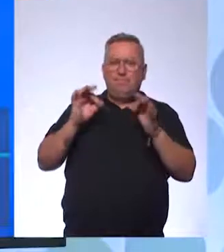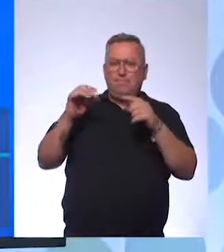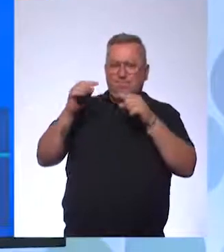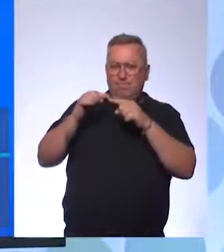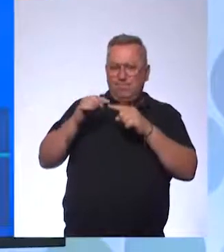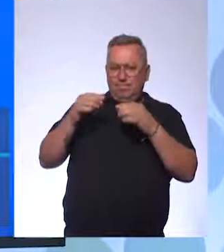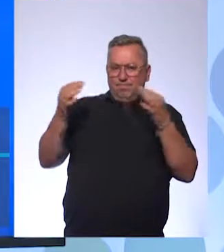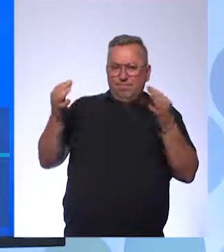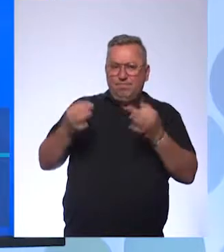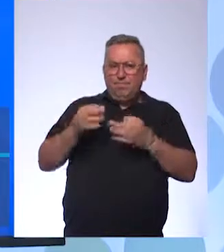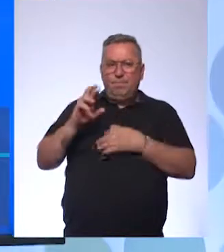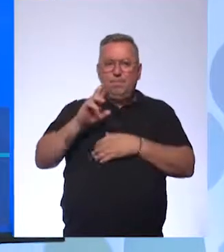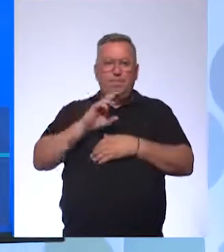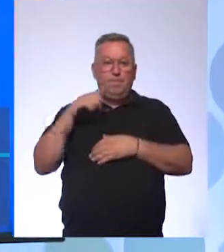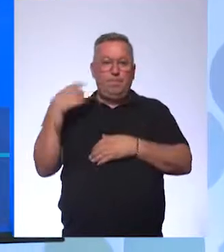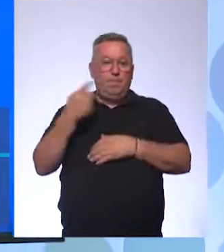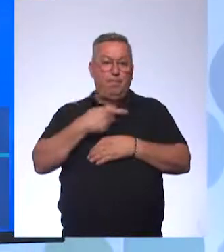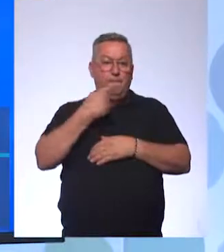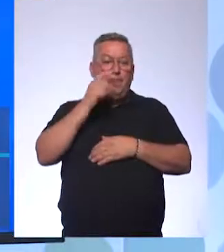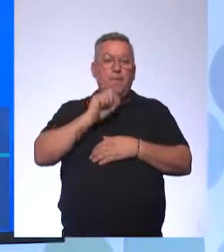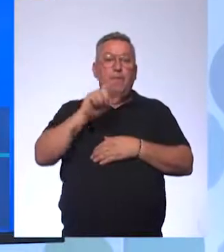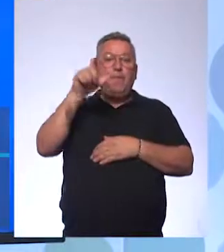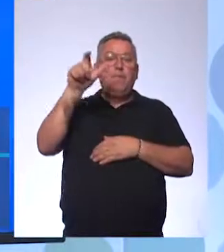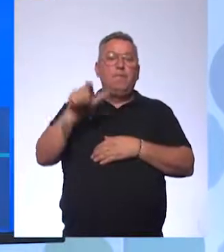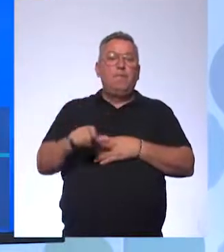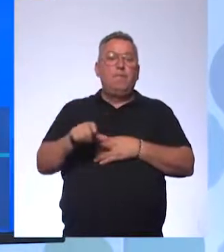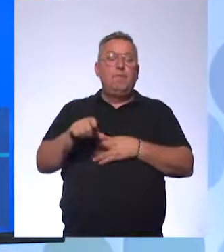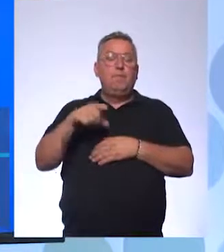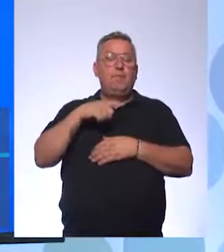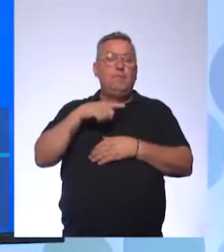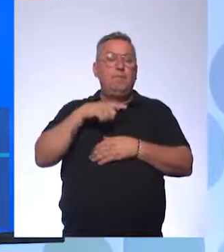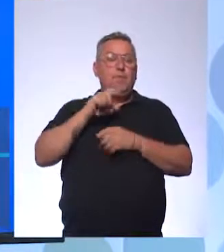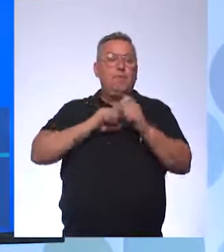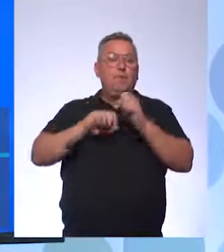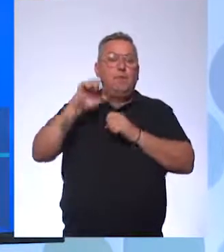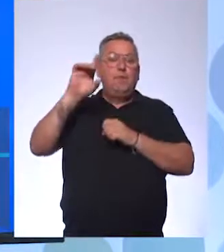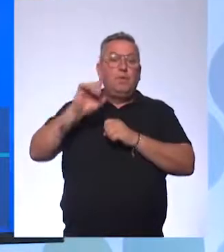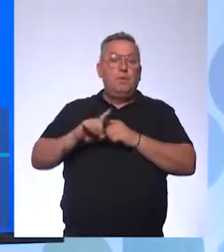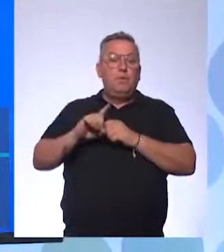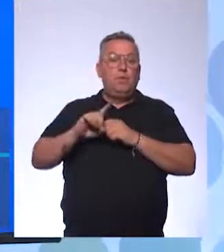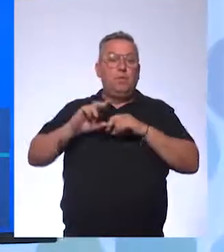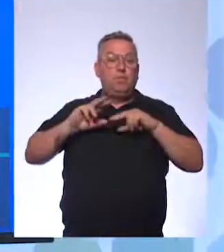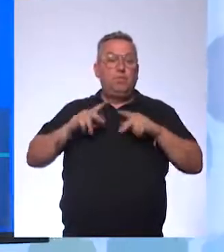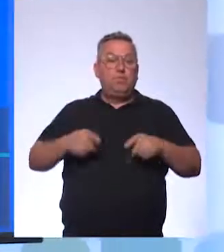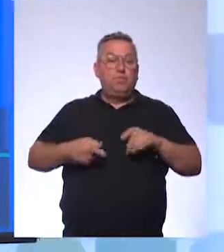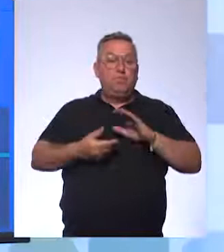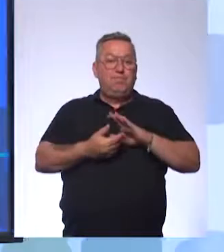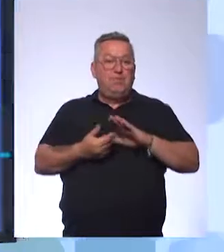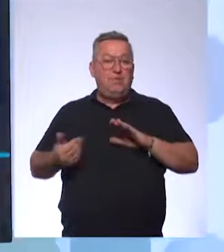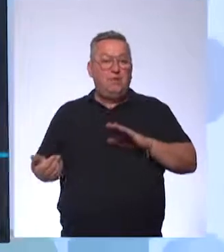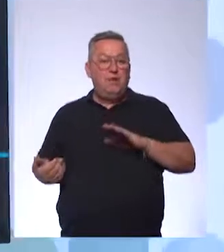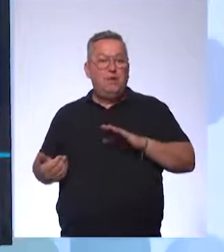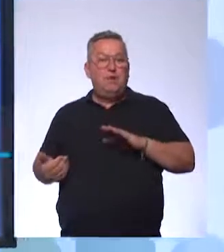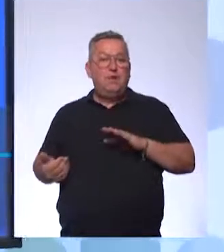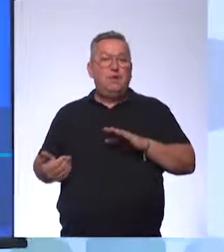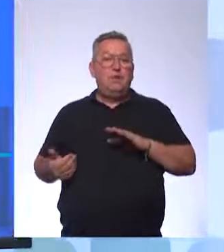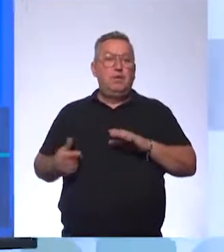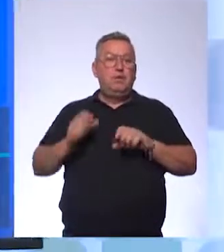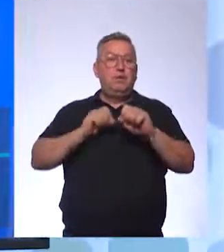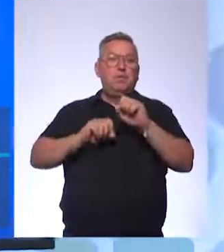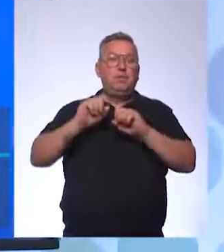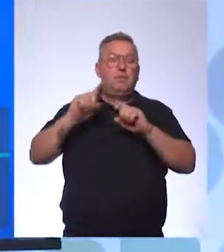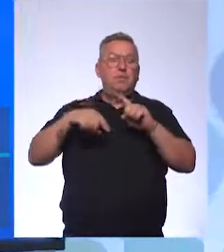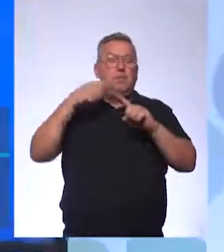respostas, já que nós estamos falando de pessoas que tiveram seus direitos humanos retirados, né? A ideia